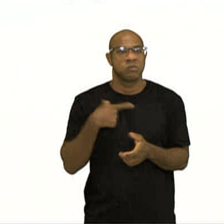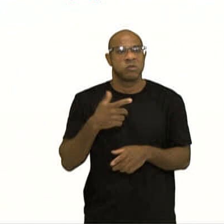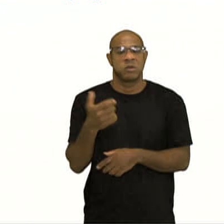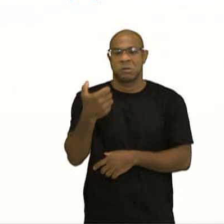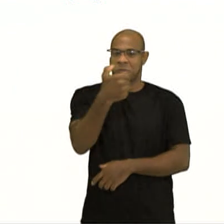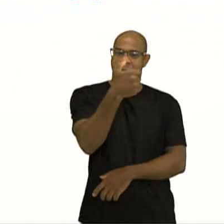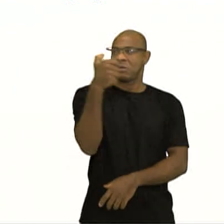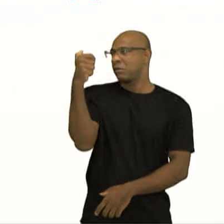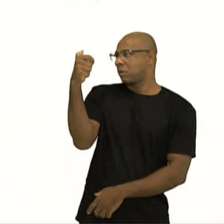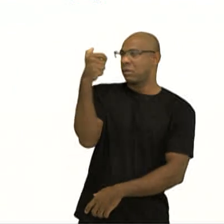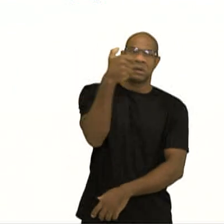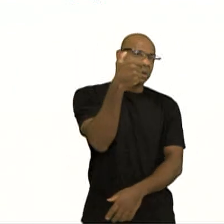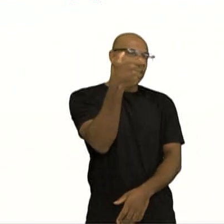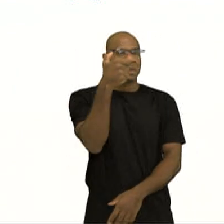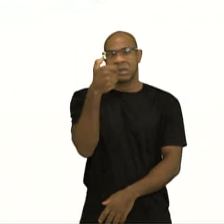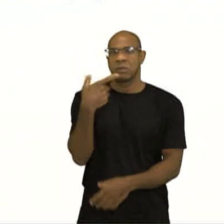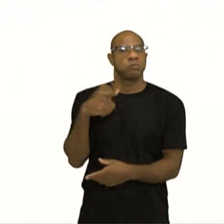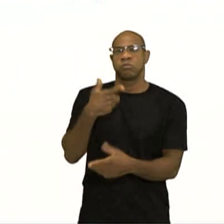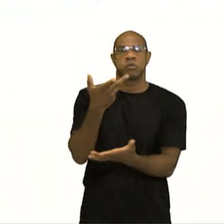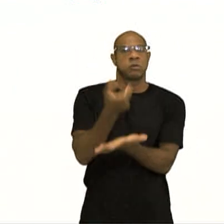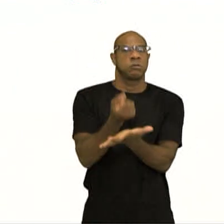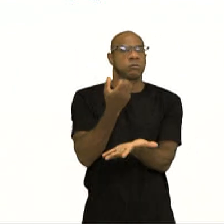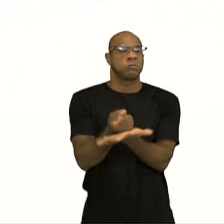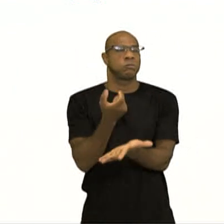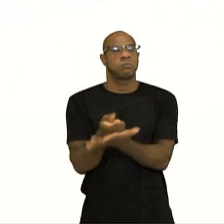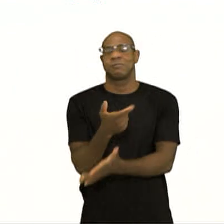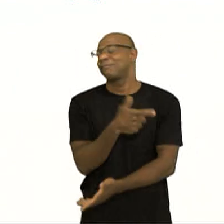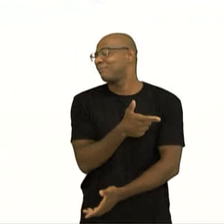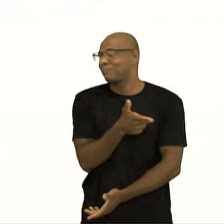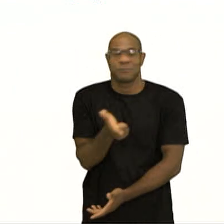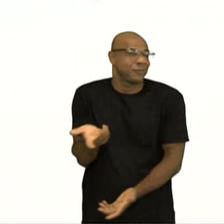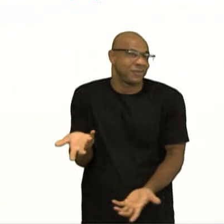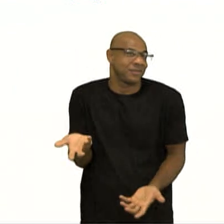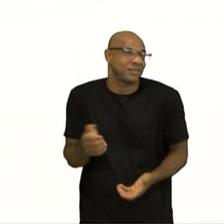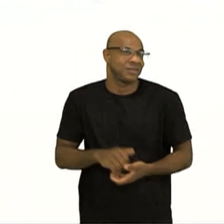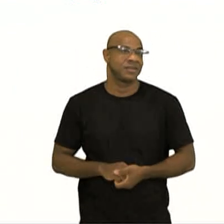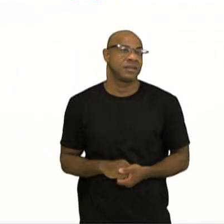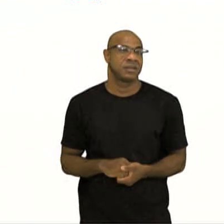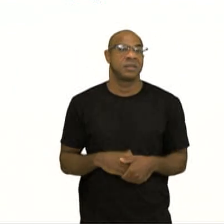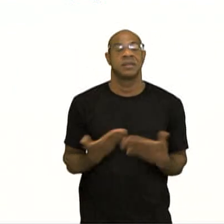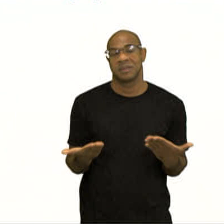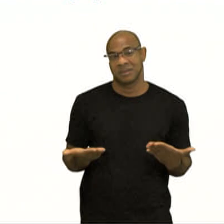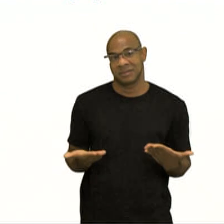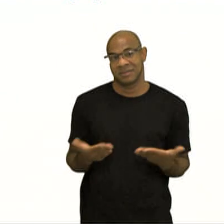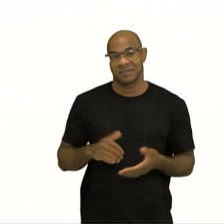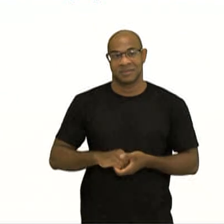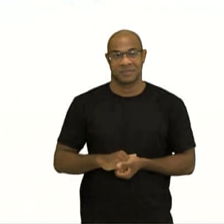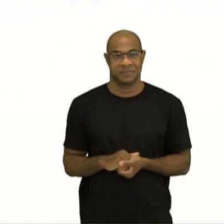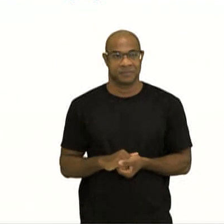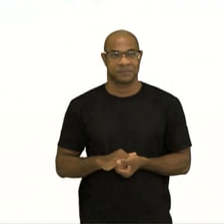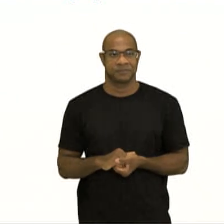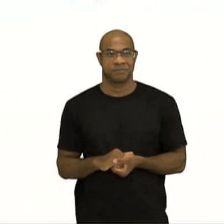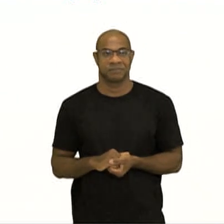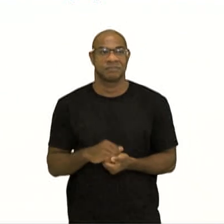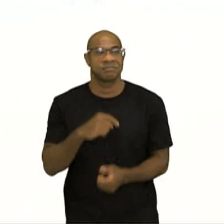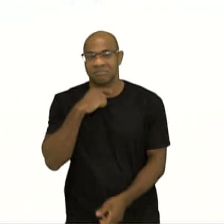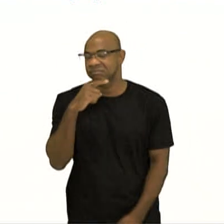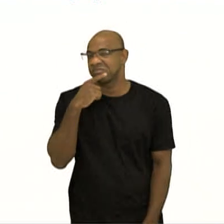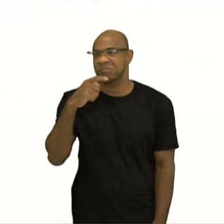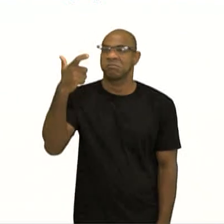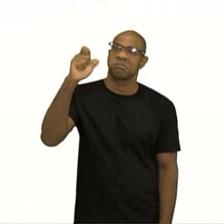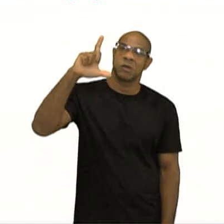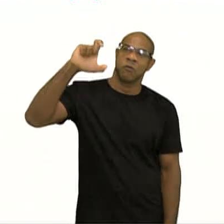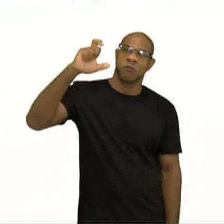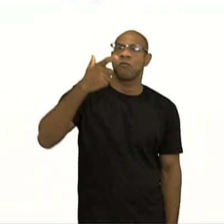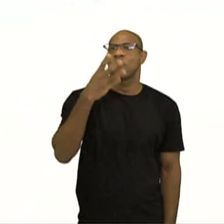tinha essa coisa de aplicativos, de fazer download de aplicativos. E também, nesse especificamente, também não dava para tirar fotos,